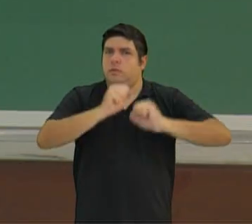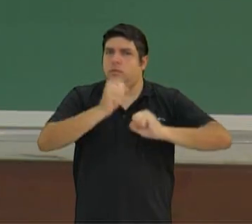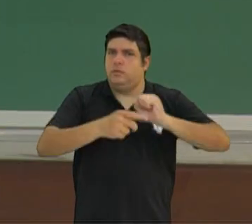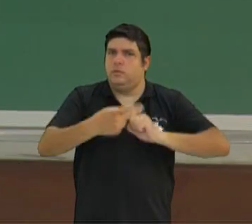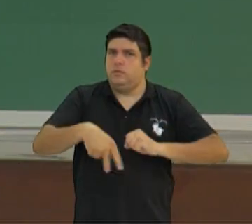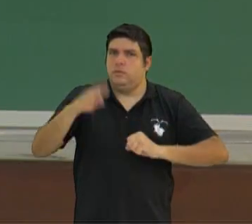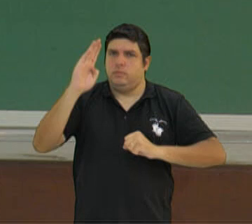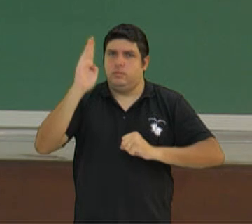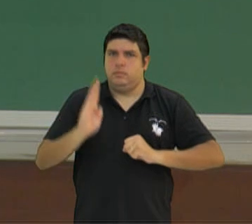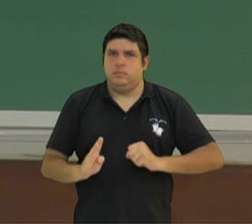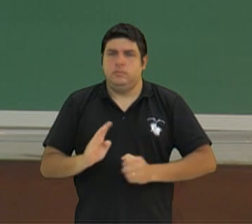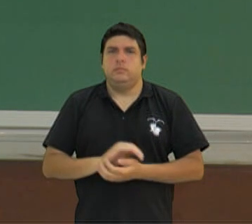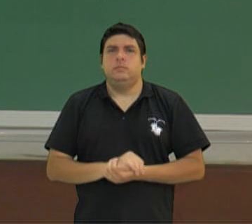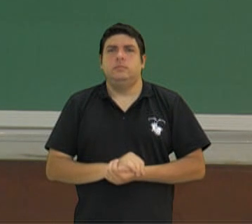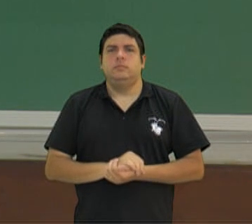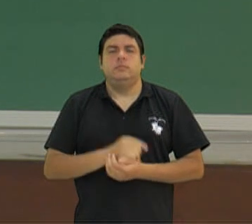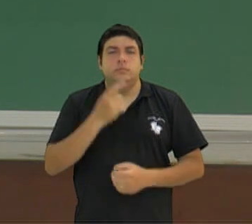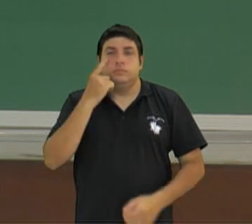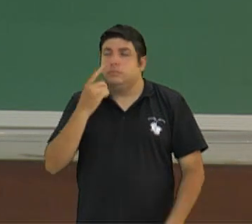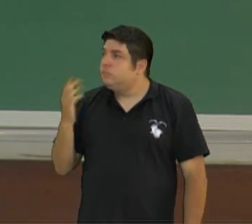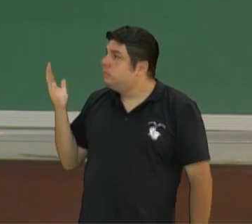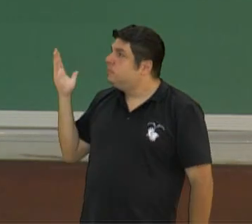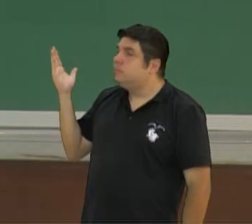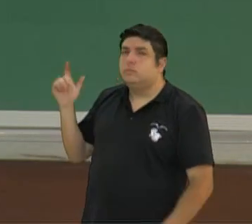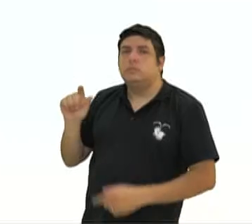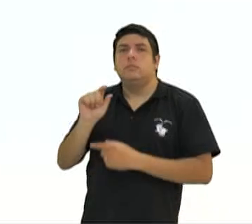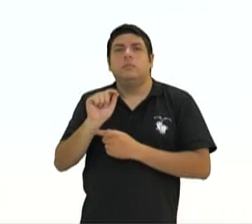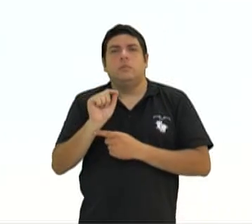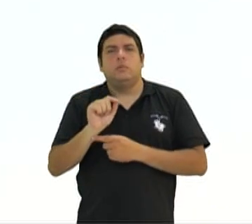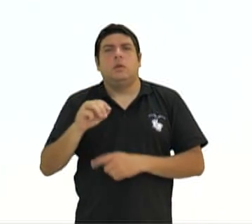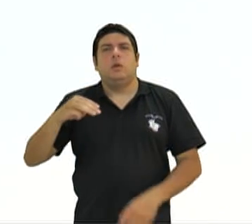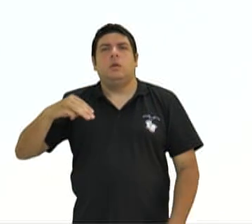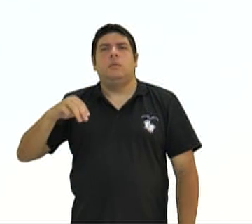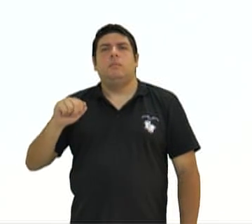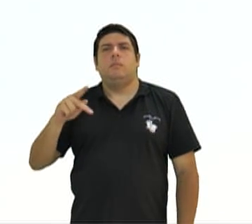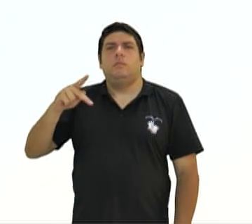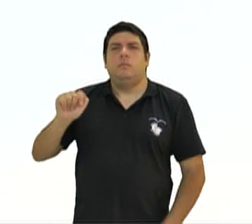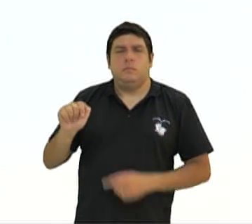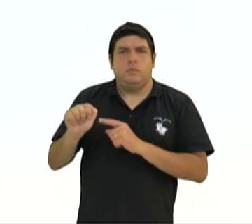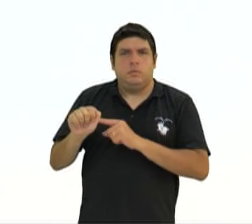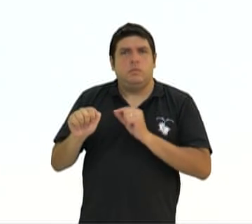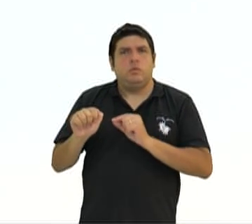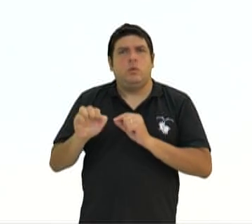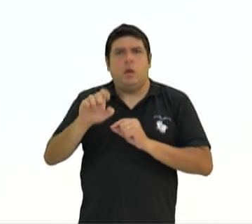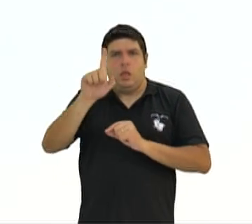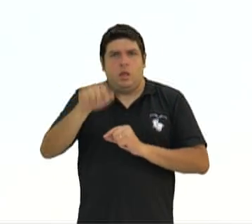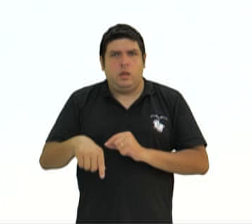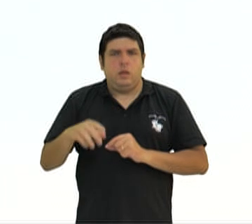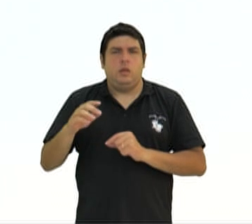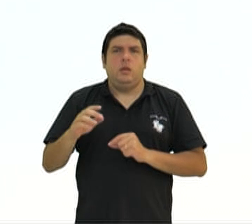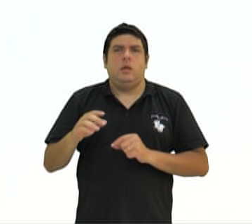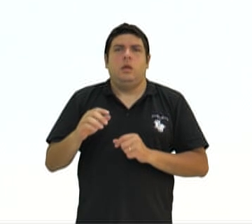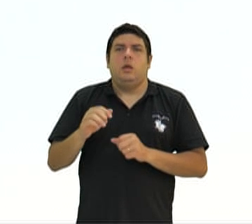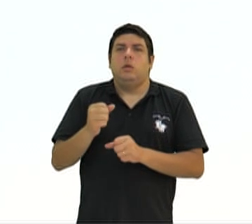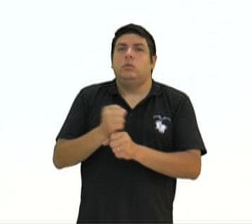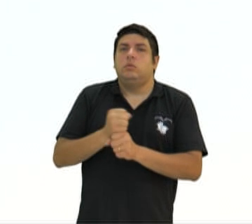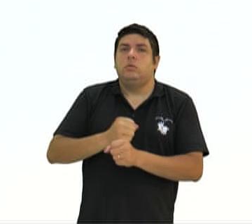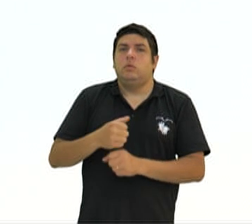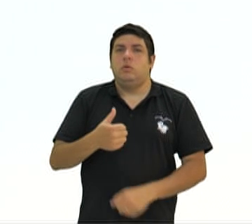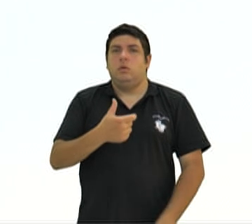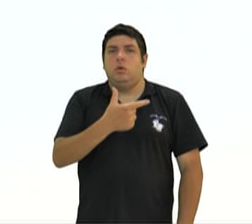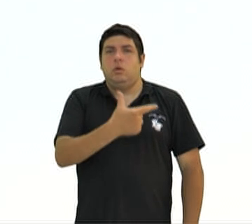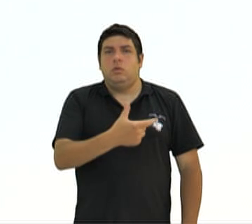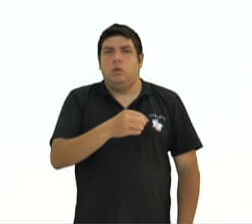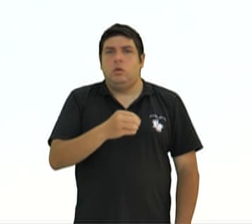certo? Aí eu trouxe aqui um mapa que mostra para nós estabelecimentos industriais em 2015.